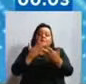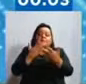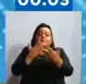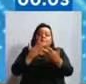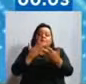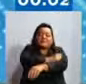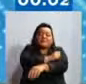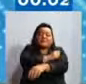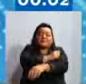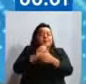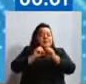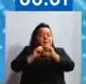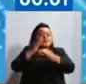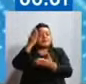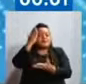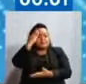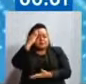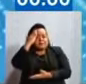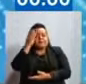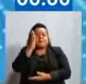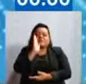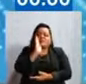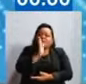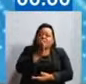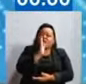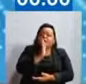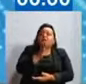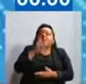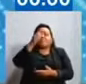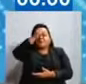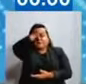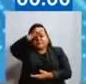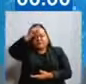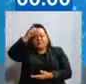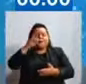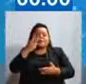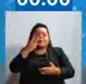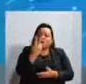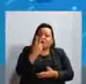fazer. Já fui prefeito por dois mandatos e sei fazer bem a educação.